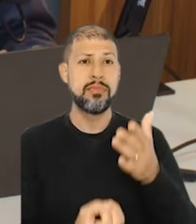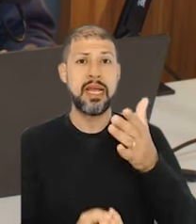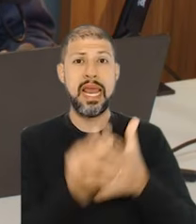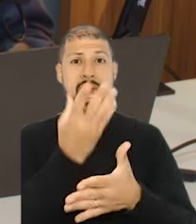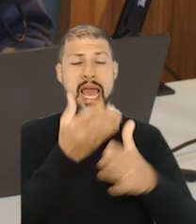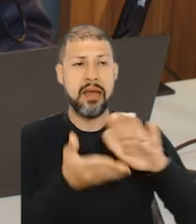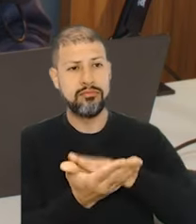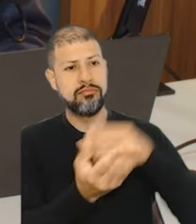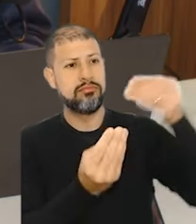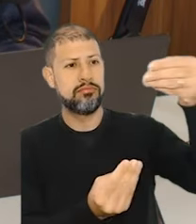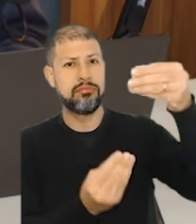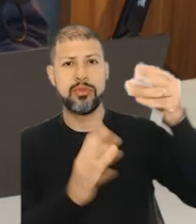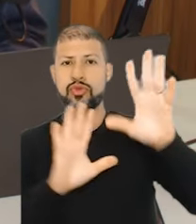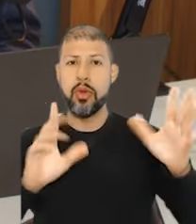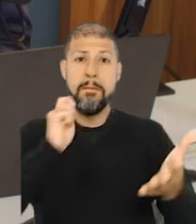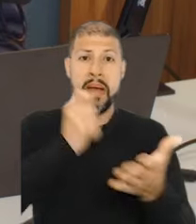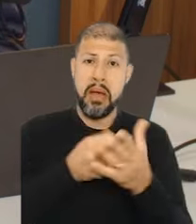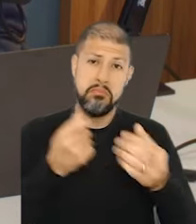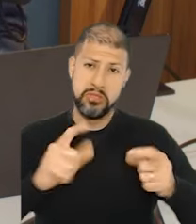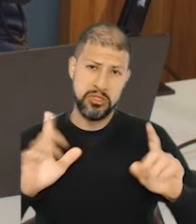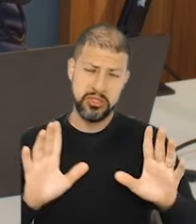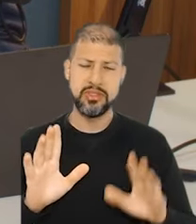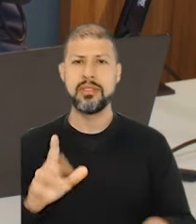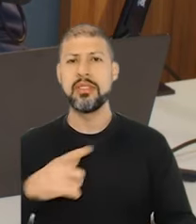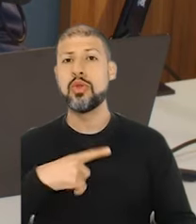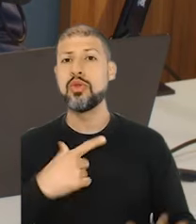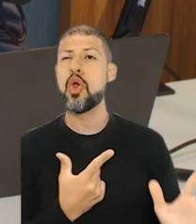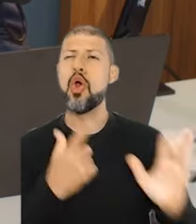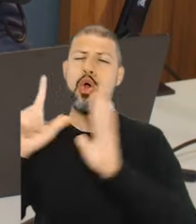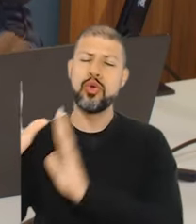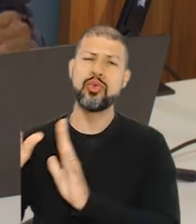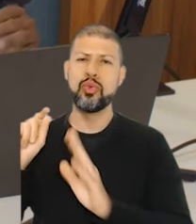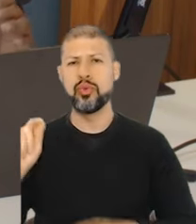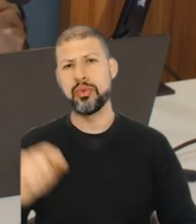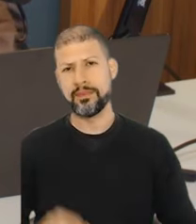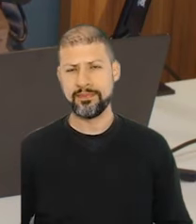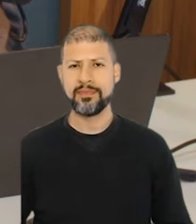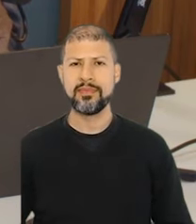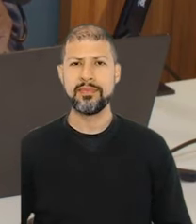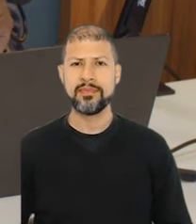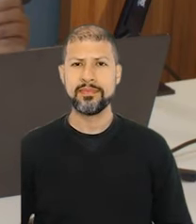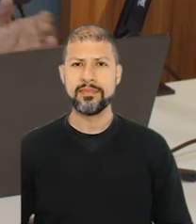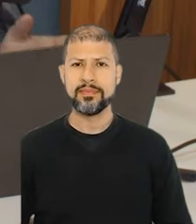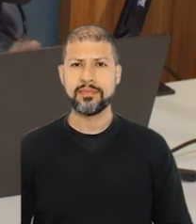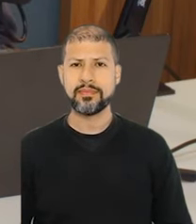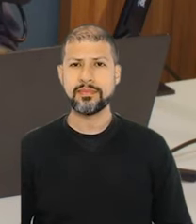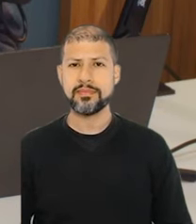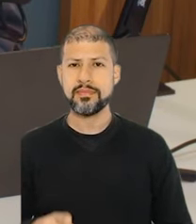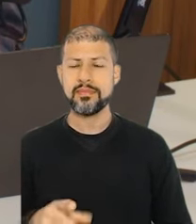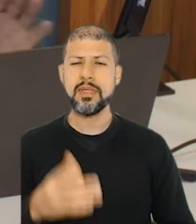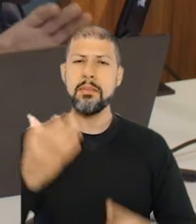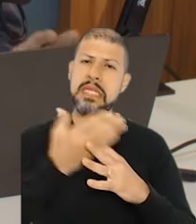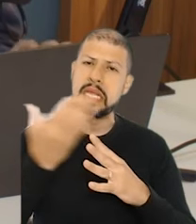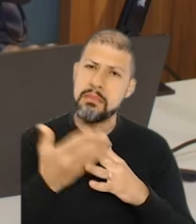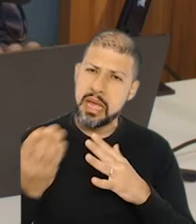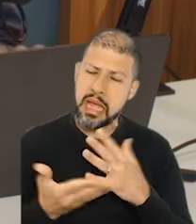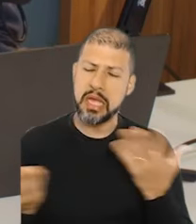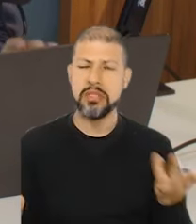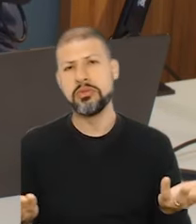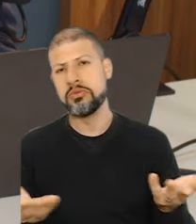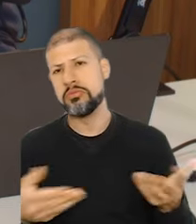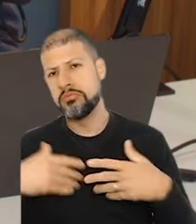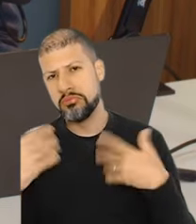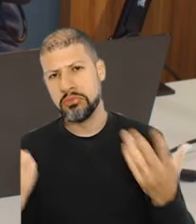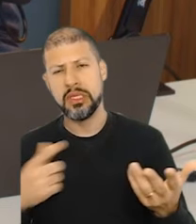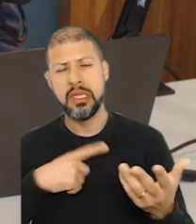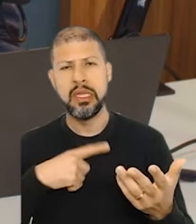faturamento tá Abre uma outra perspectiva que é a questão de fatura eh parcelamento né E aí caso tenha